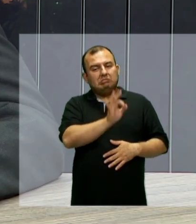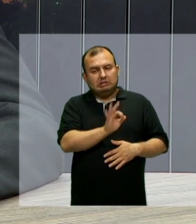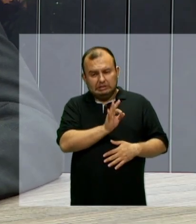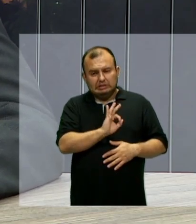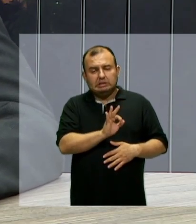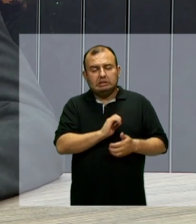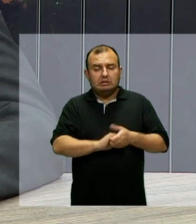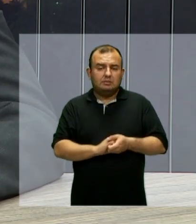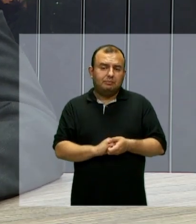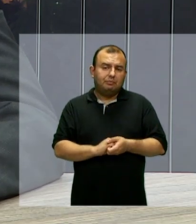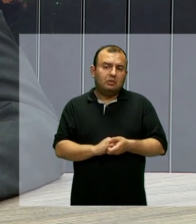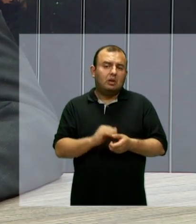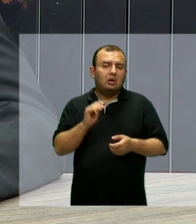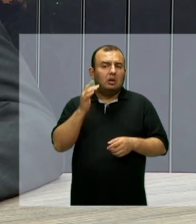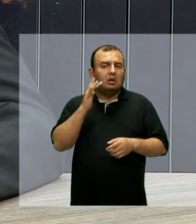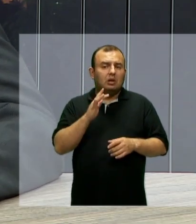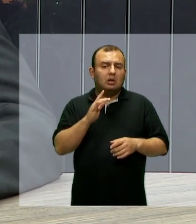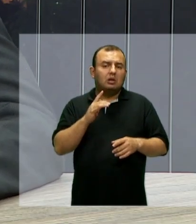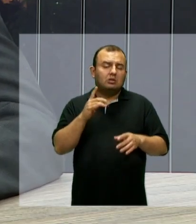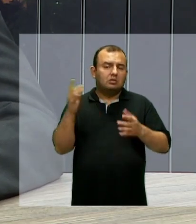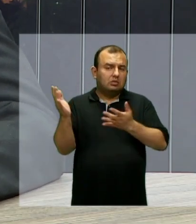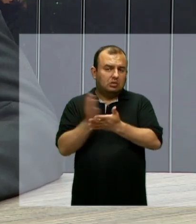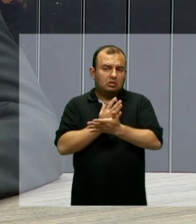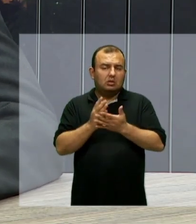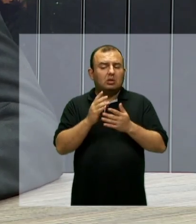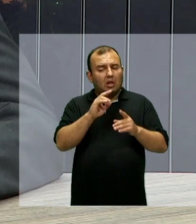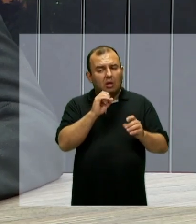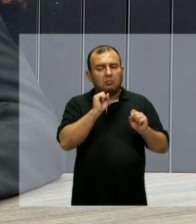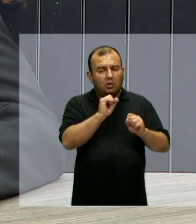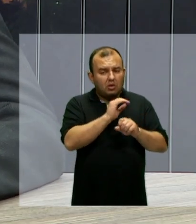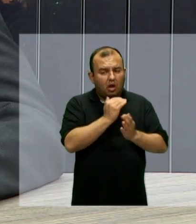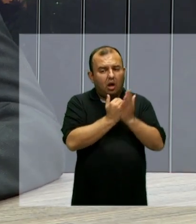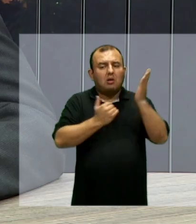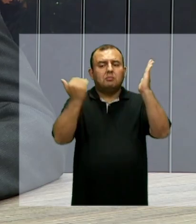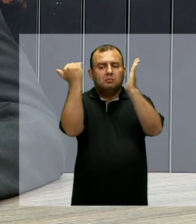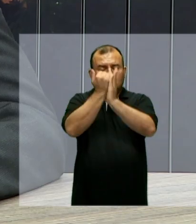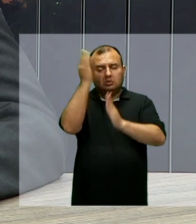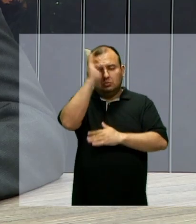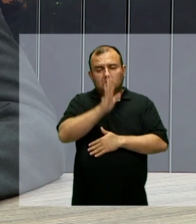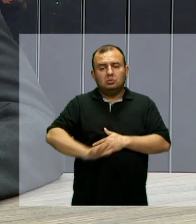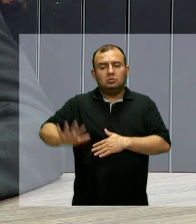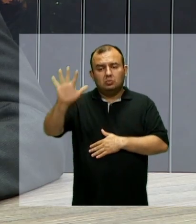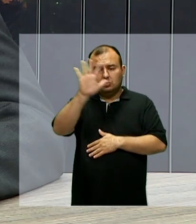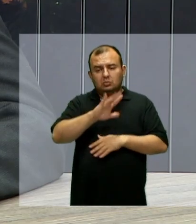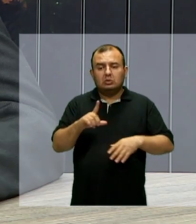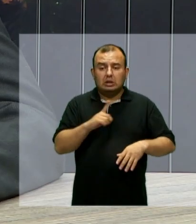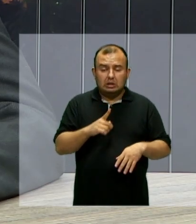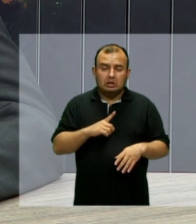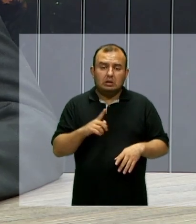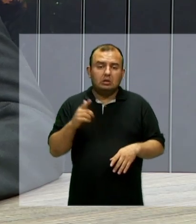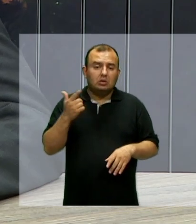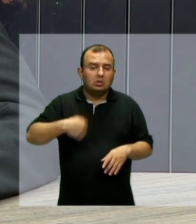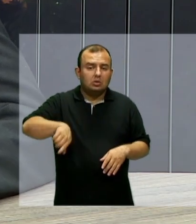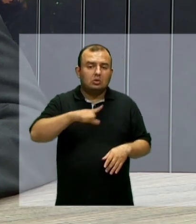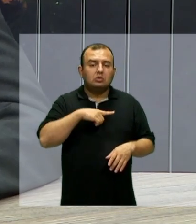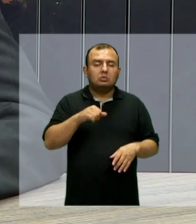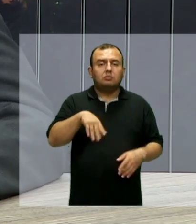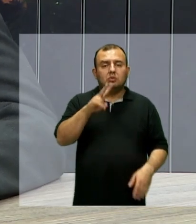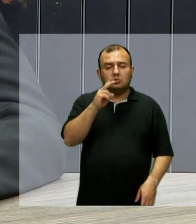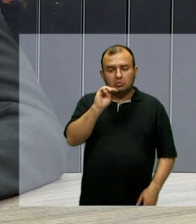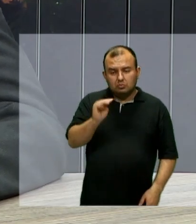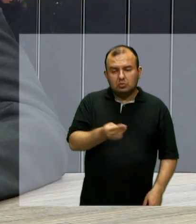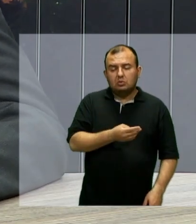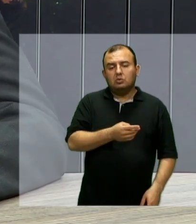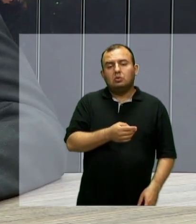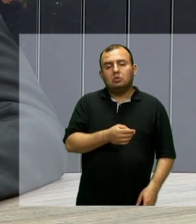eu diria que talvez haja uma subnotificação em todo o Brasil. Nós temos mais de